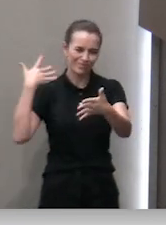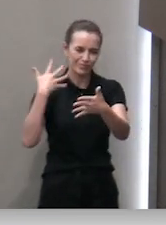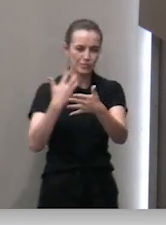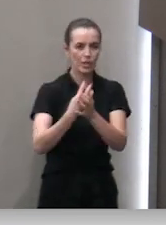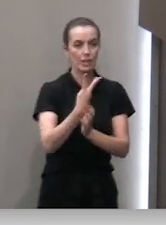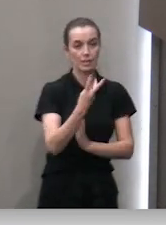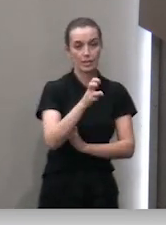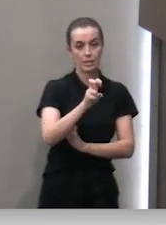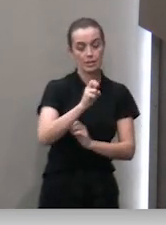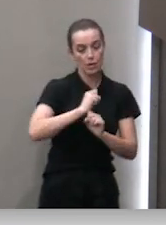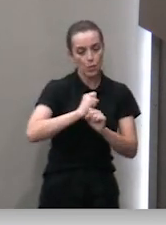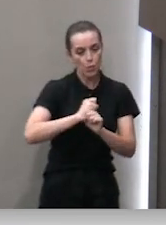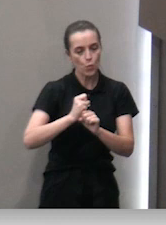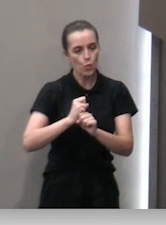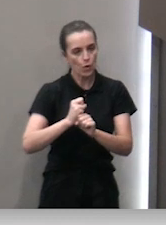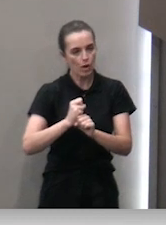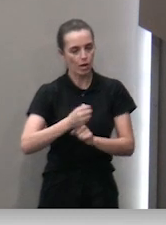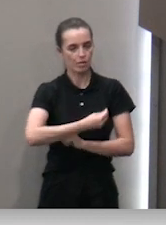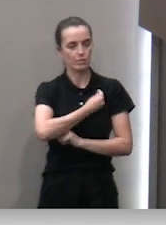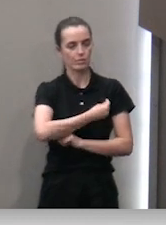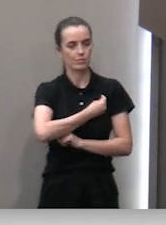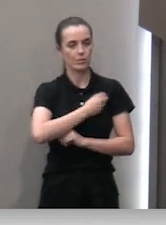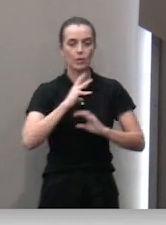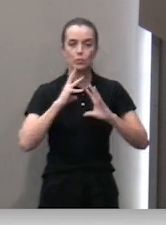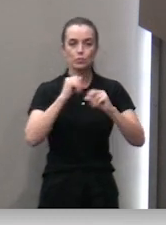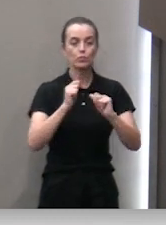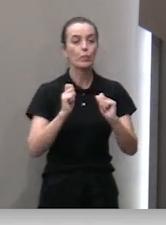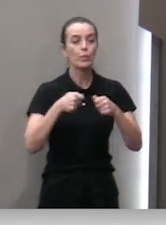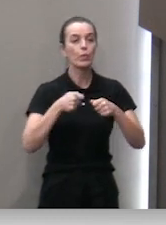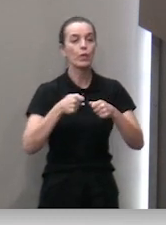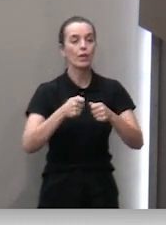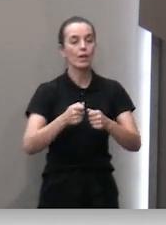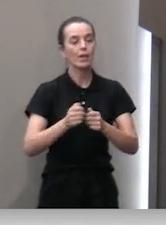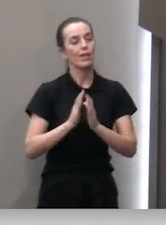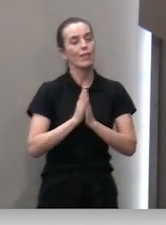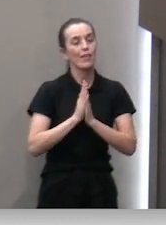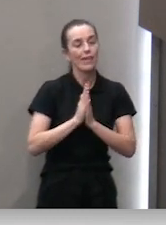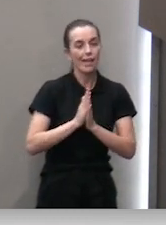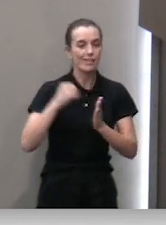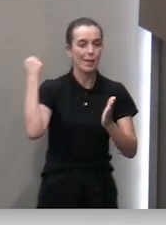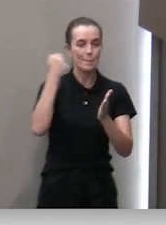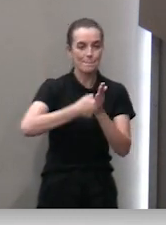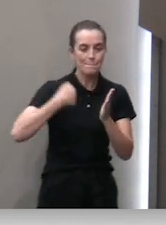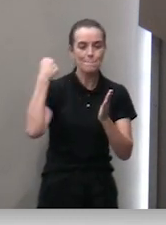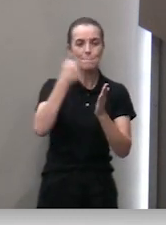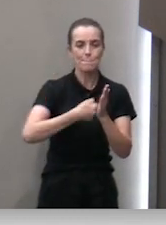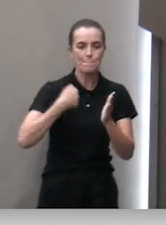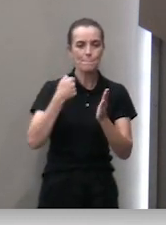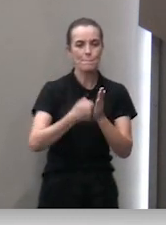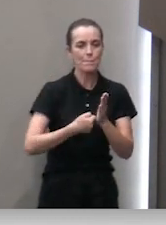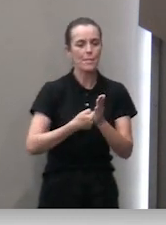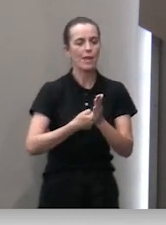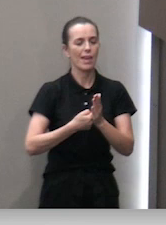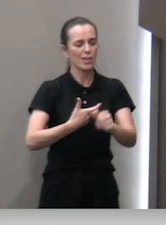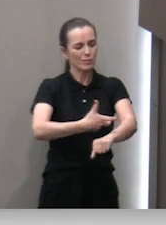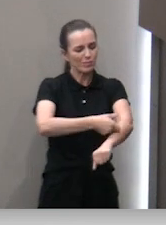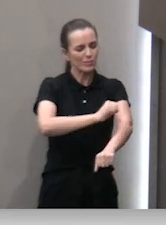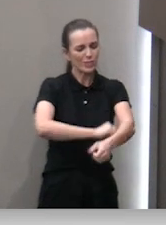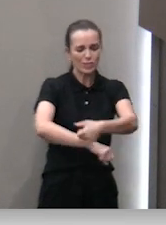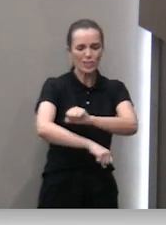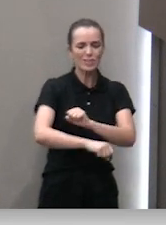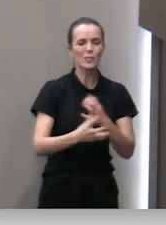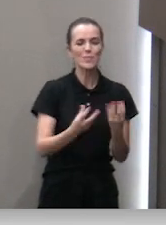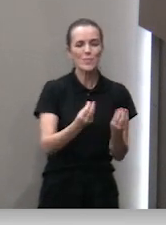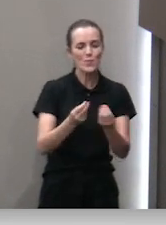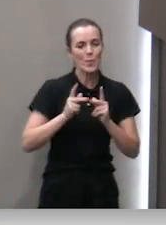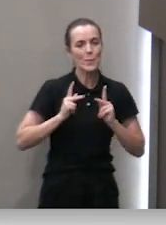35 anos de existência. Tudo isso só foi possível graças ao empenho, à dedicação de muitos que por essa entidade